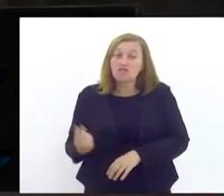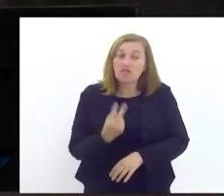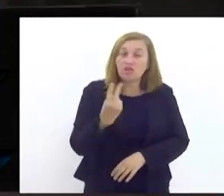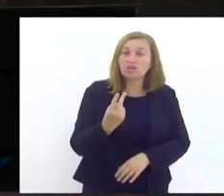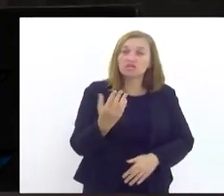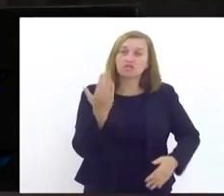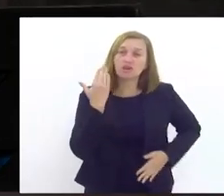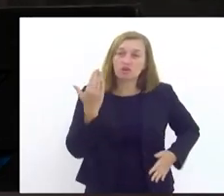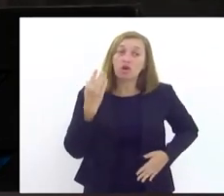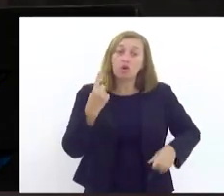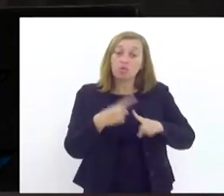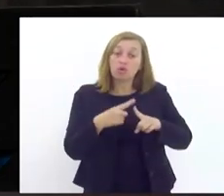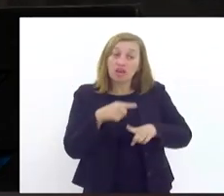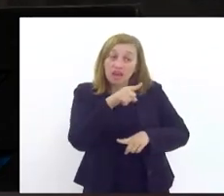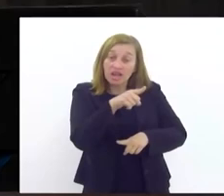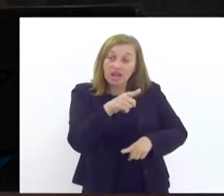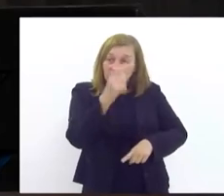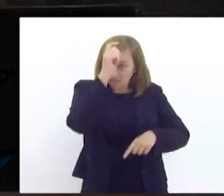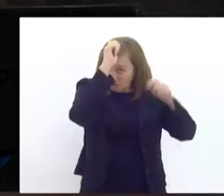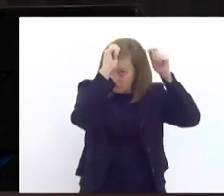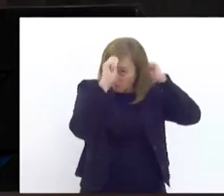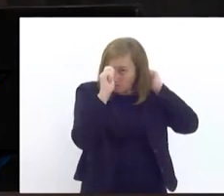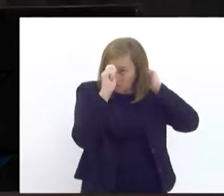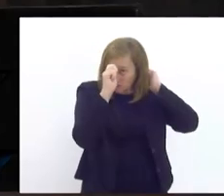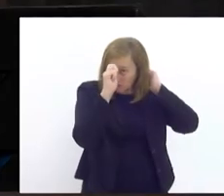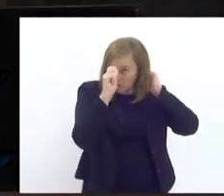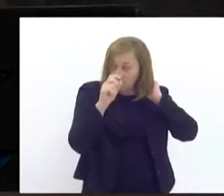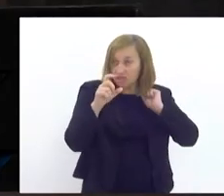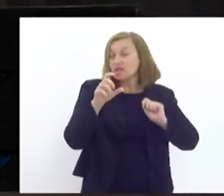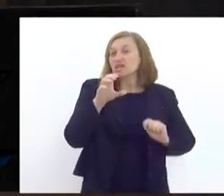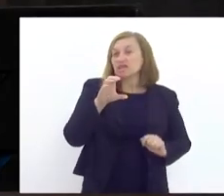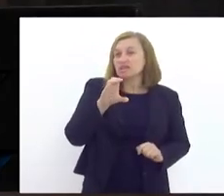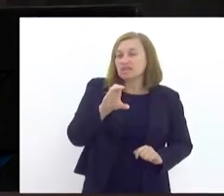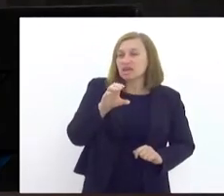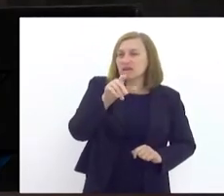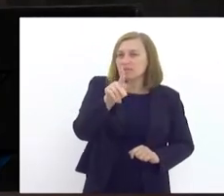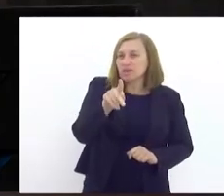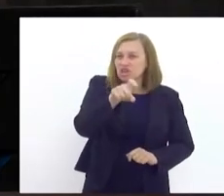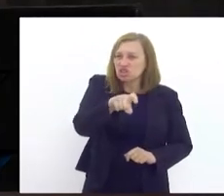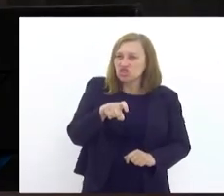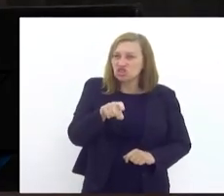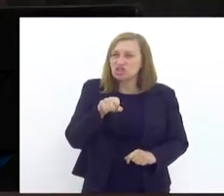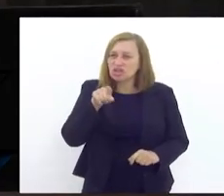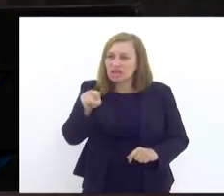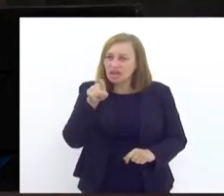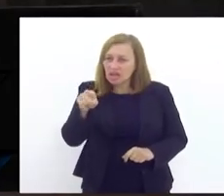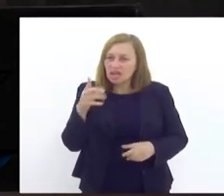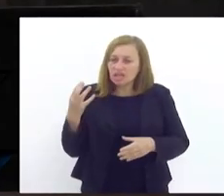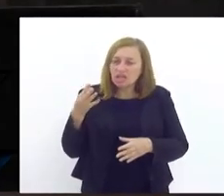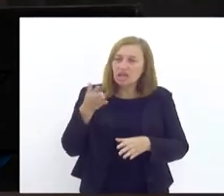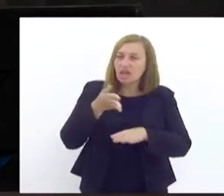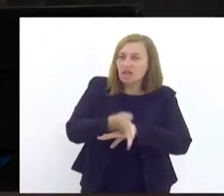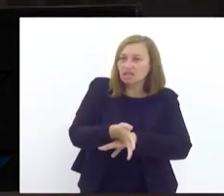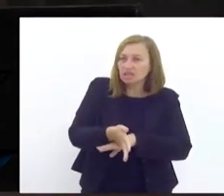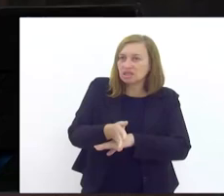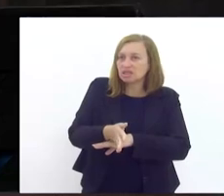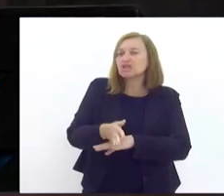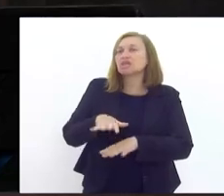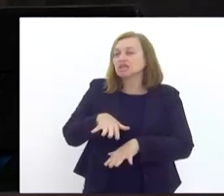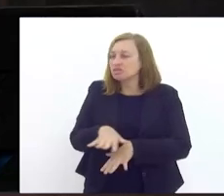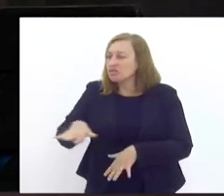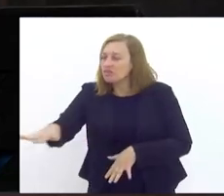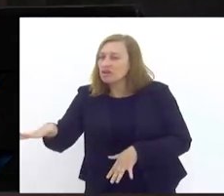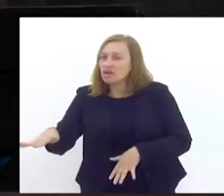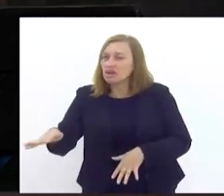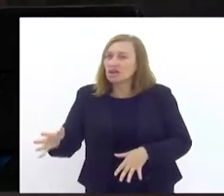porque era ele que estava com bonezinho de CBX são os as teclas dele que há dentro dessas comunidades dominadas